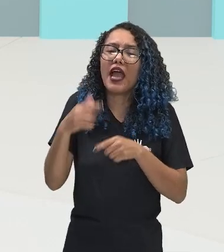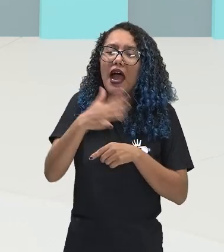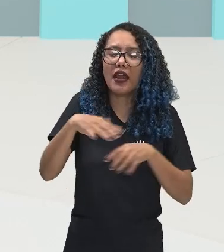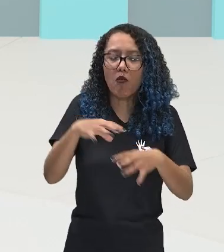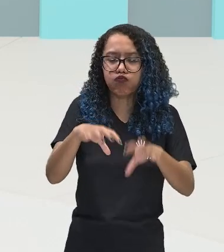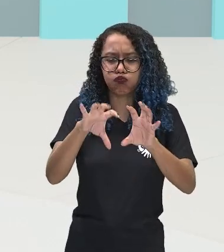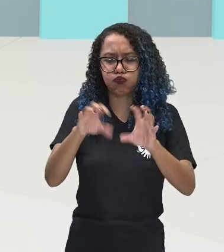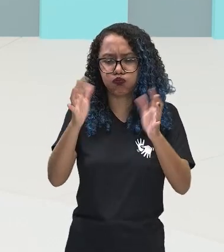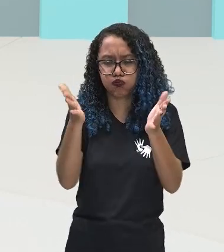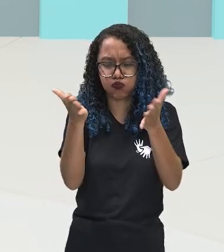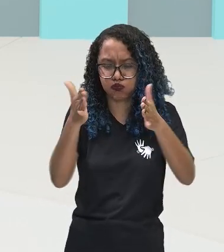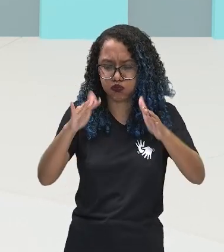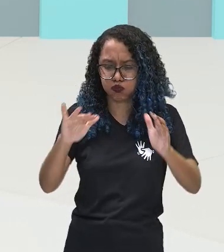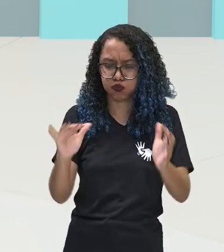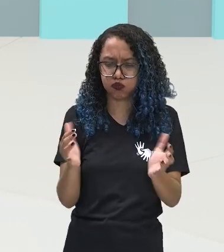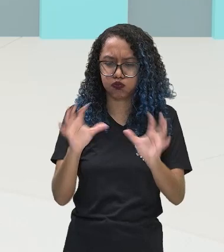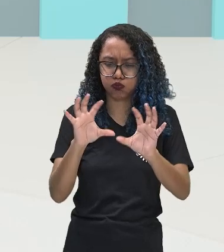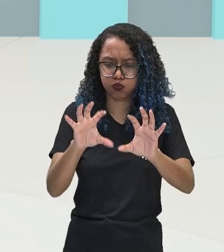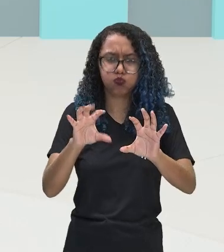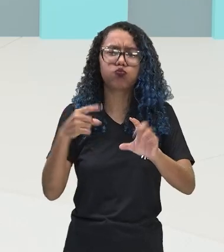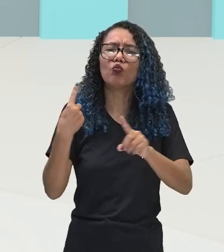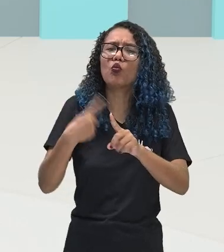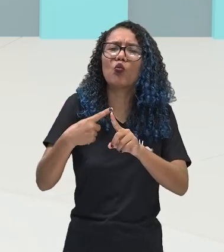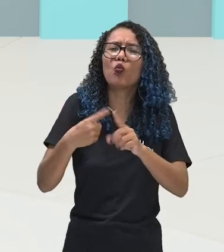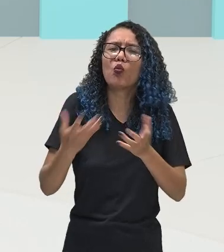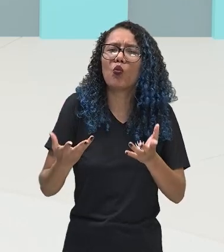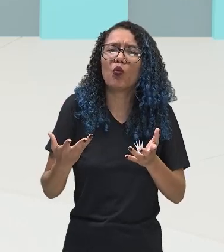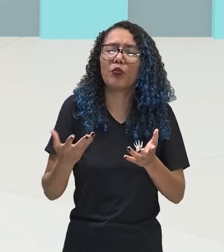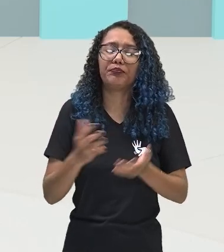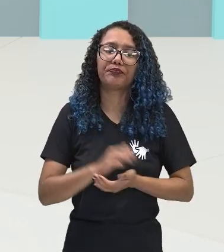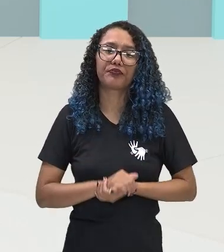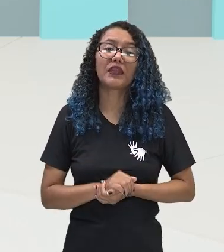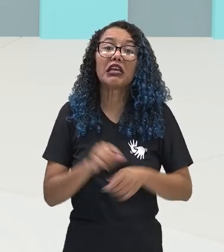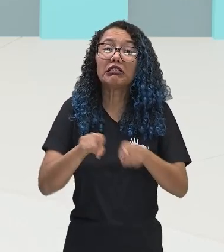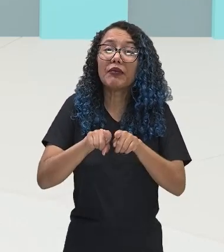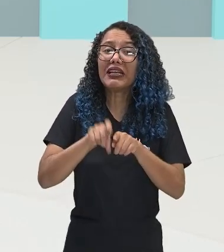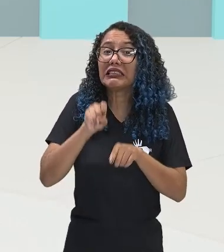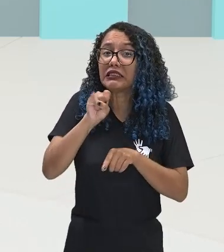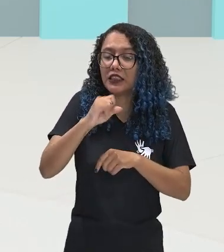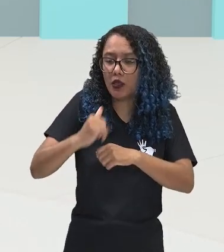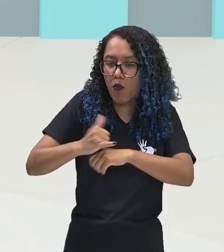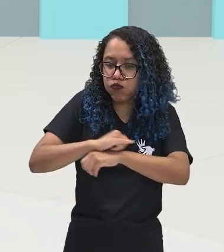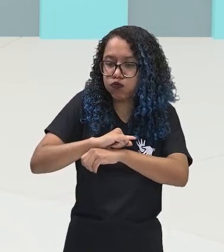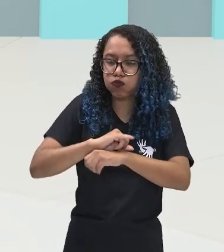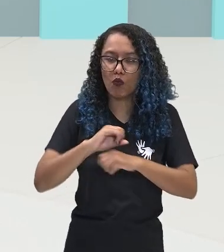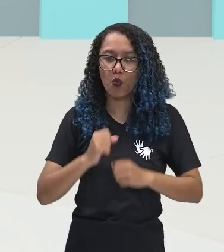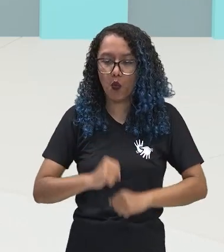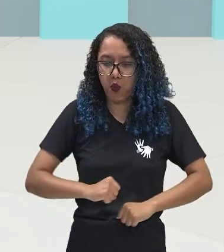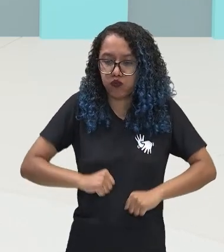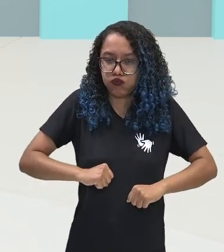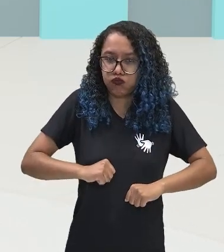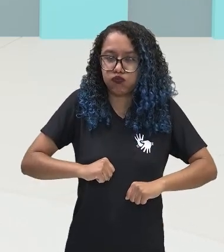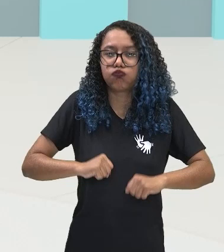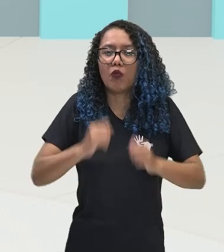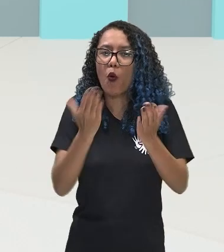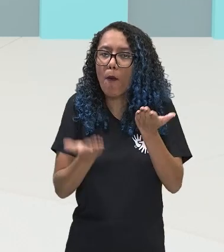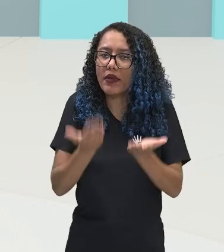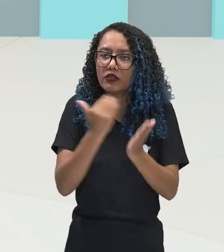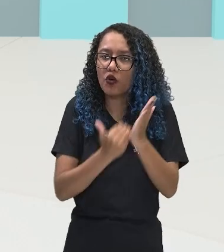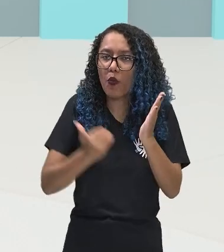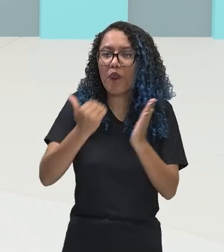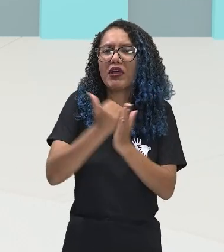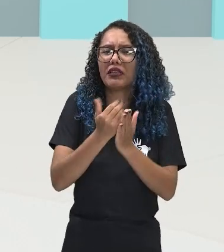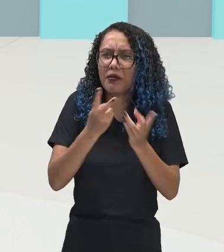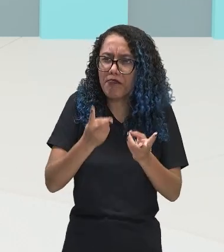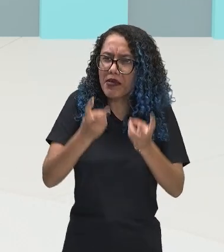arredondada porque que quando eh ganha peso também vai aparecendo cada vez mais né